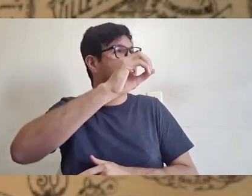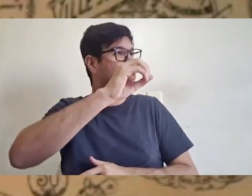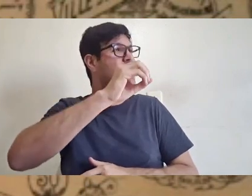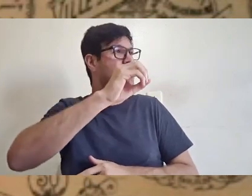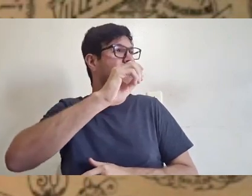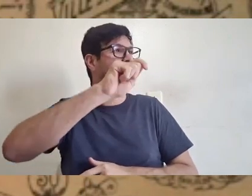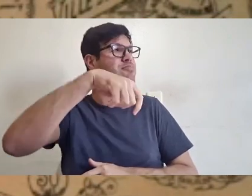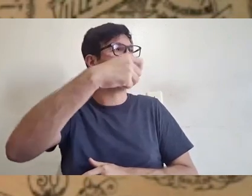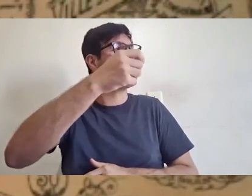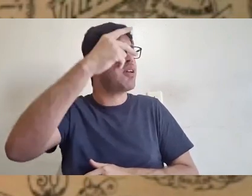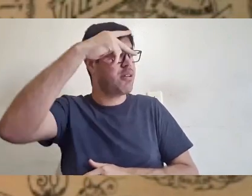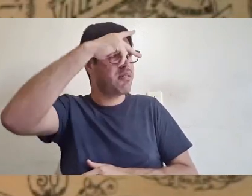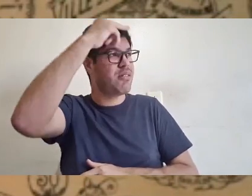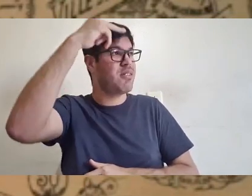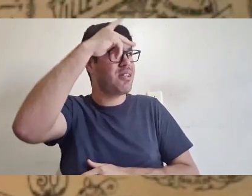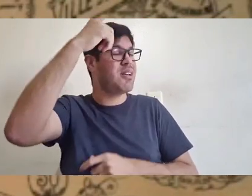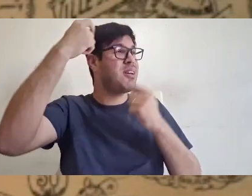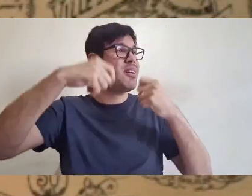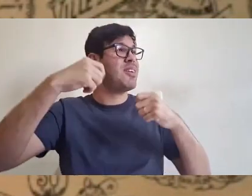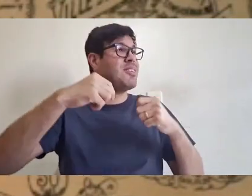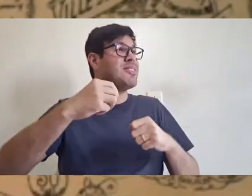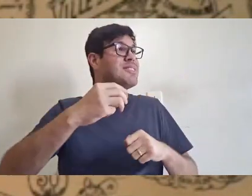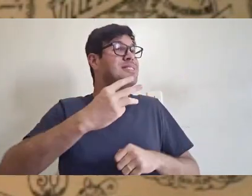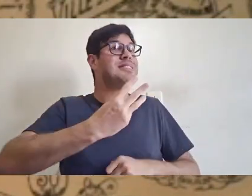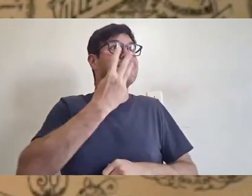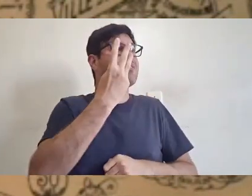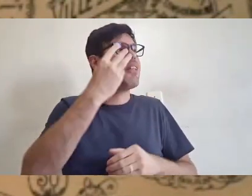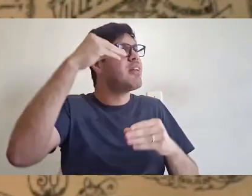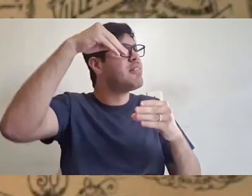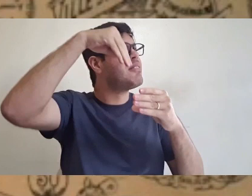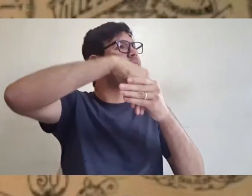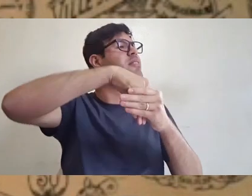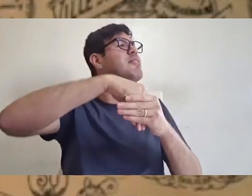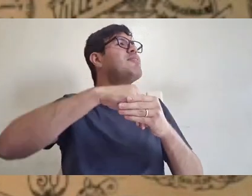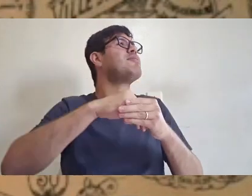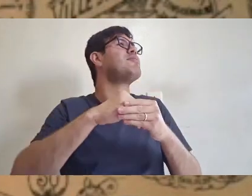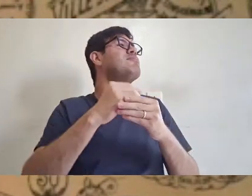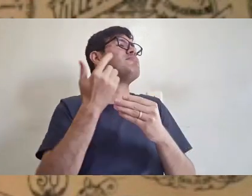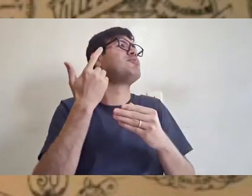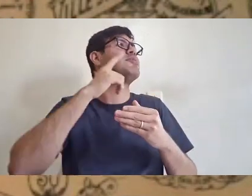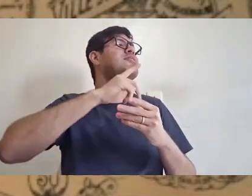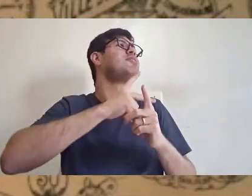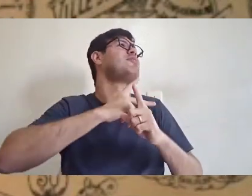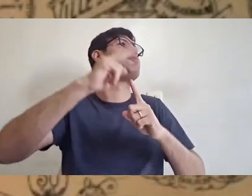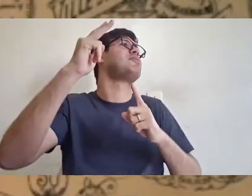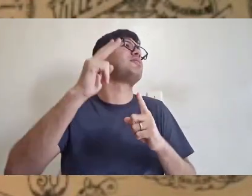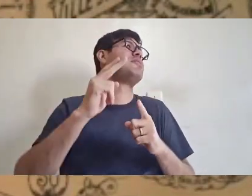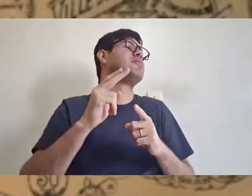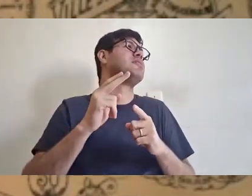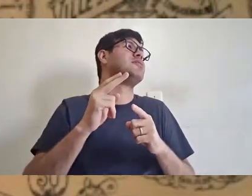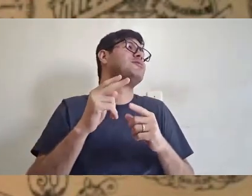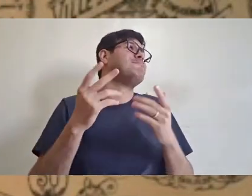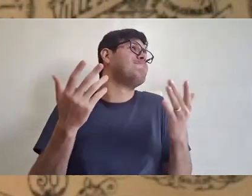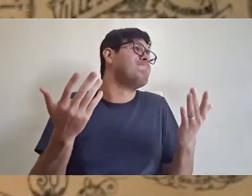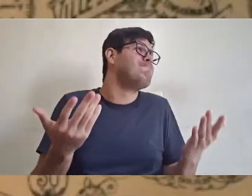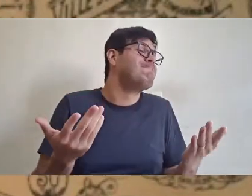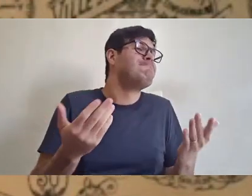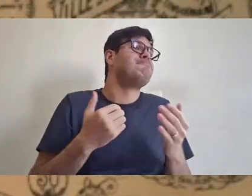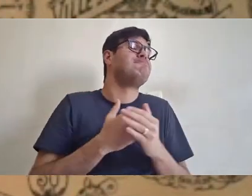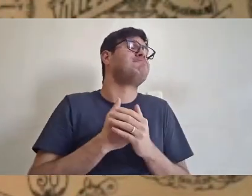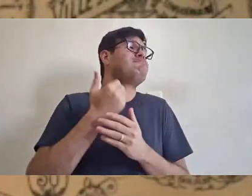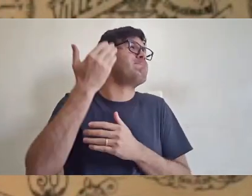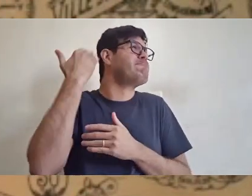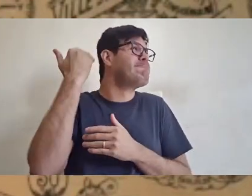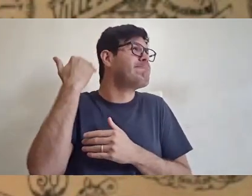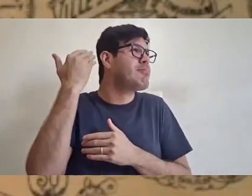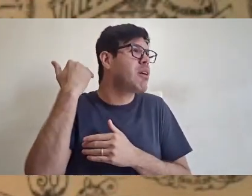Precisou ganhar 3 eleições para ser prefeito de Araras, por motivos banais, né? Que a gente, na